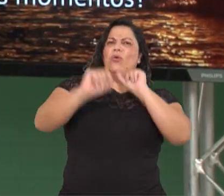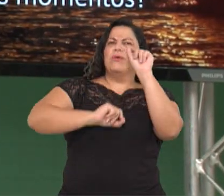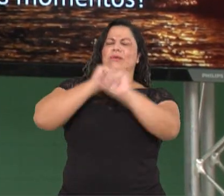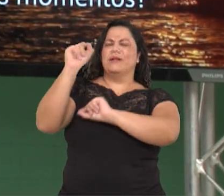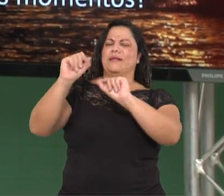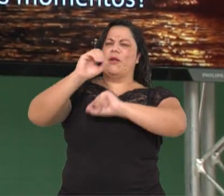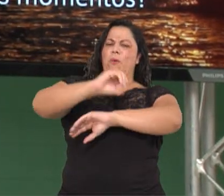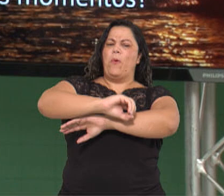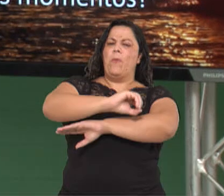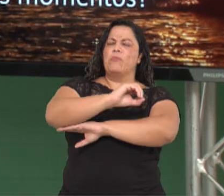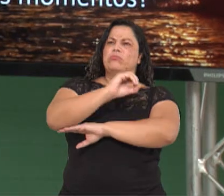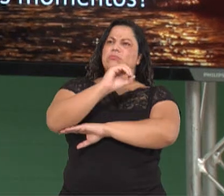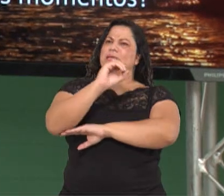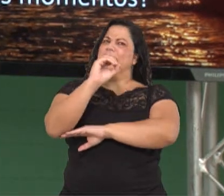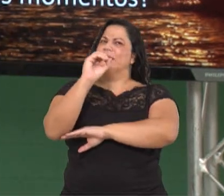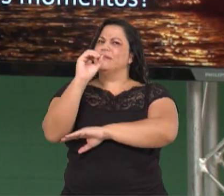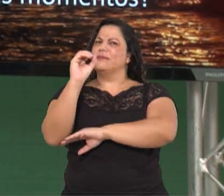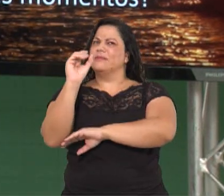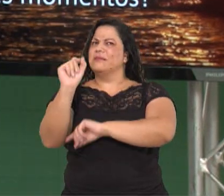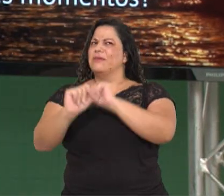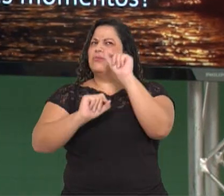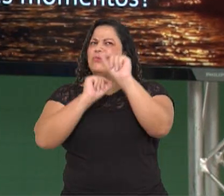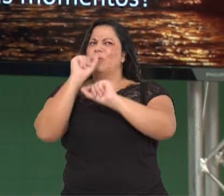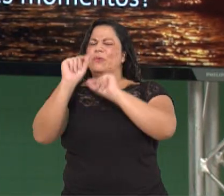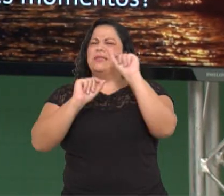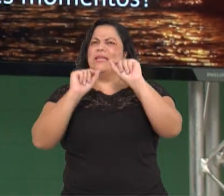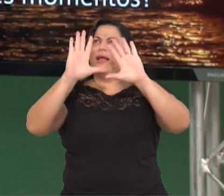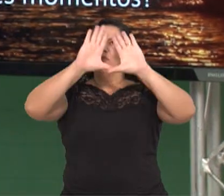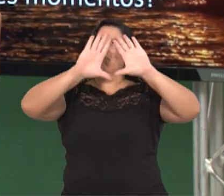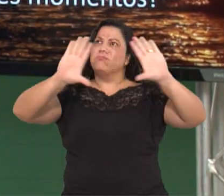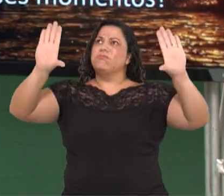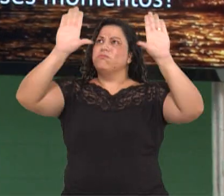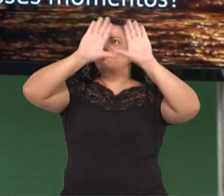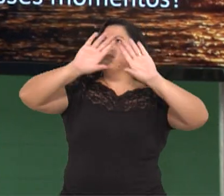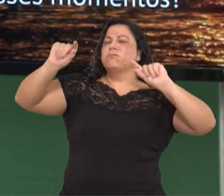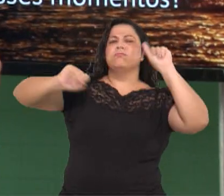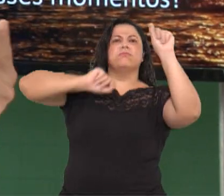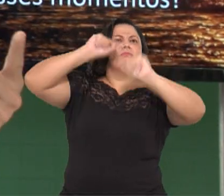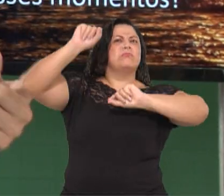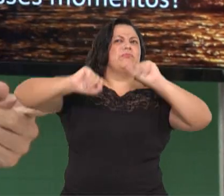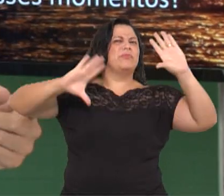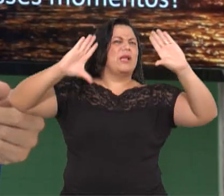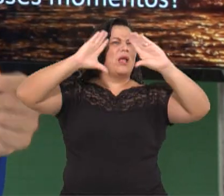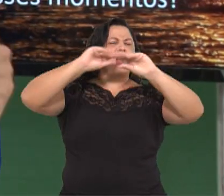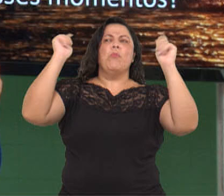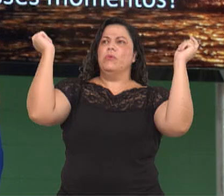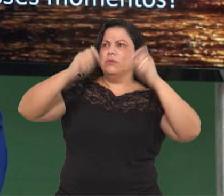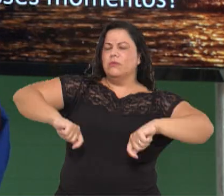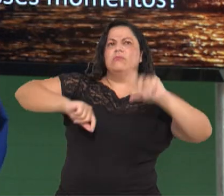estava à noite, estava escuro, podia ter estrelas no